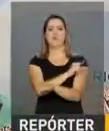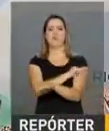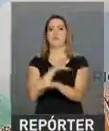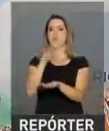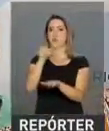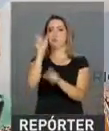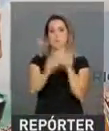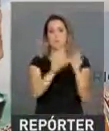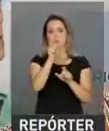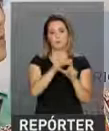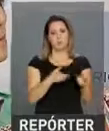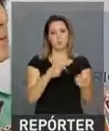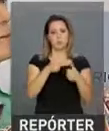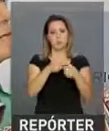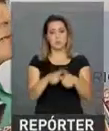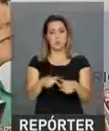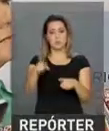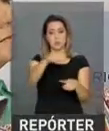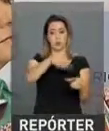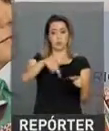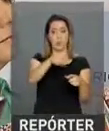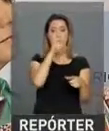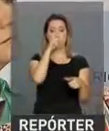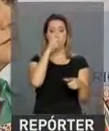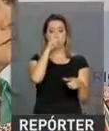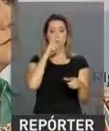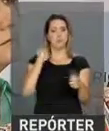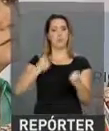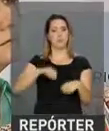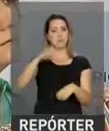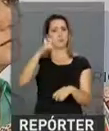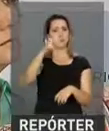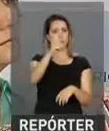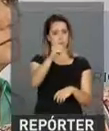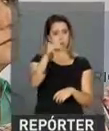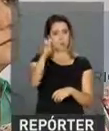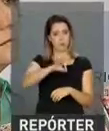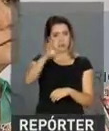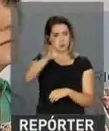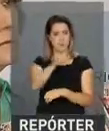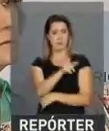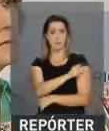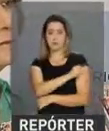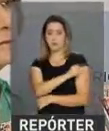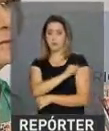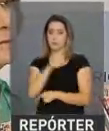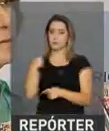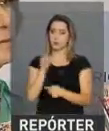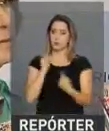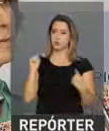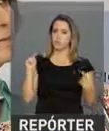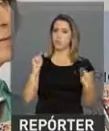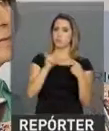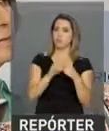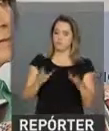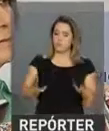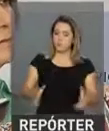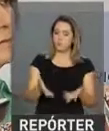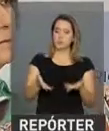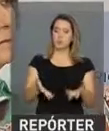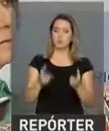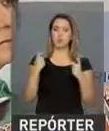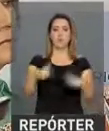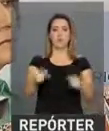que todas as áreas de recomendação de vacinação tenham 90% de cobertura. Essa é a meta e vamos insistir com os